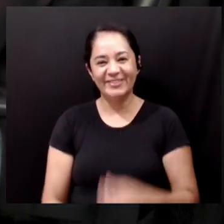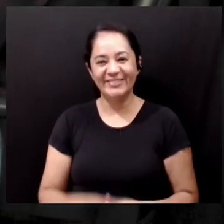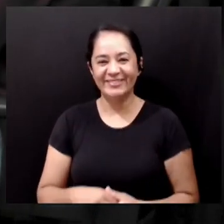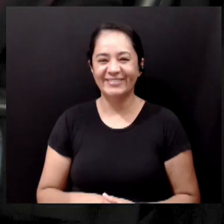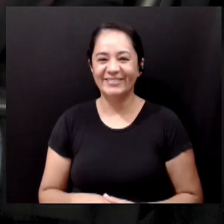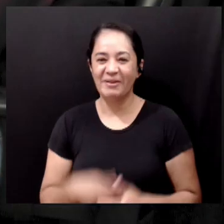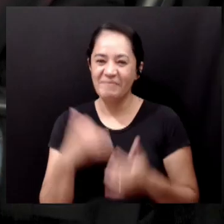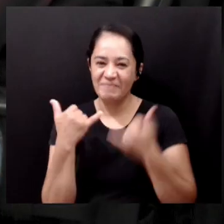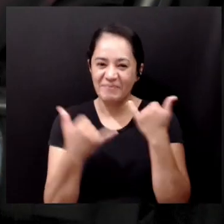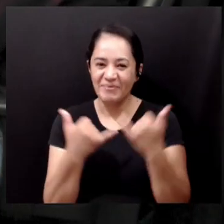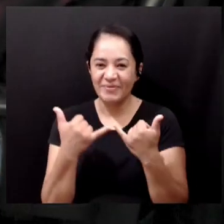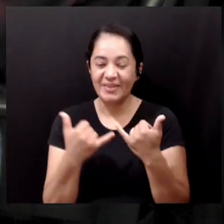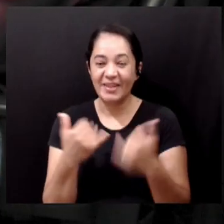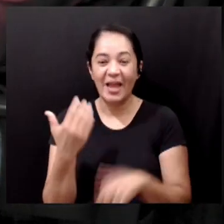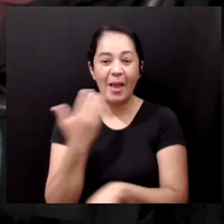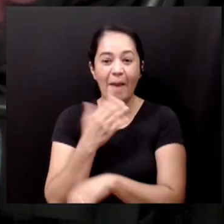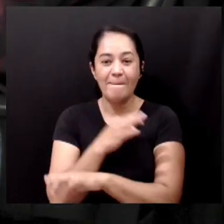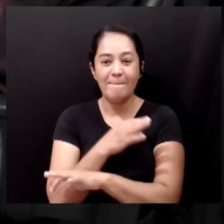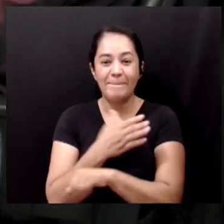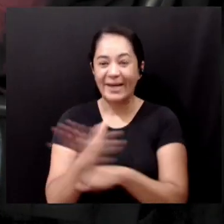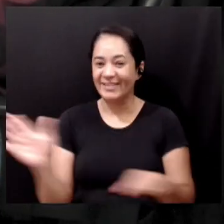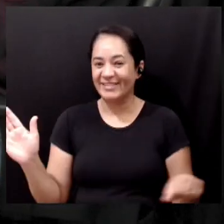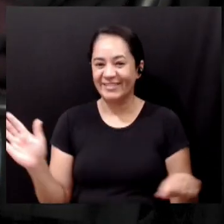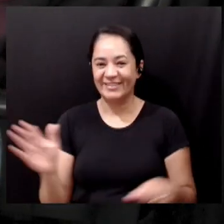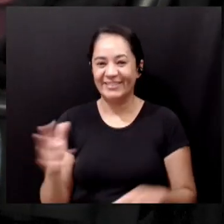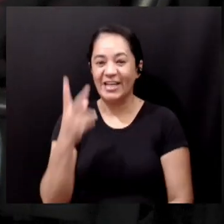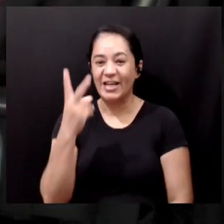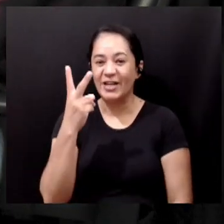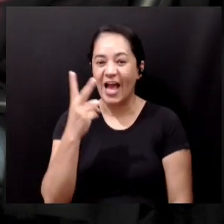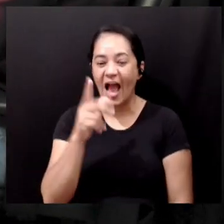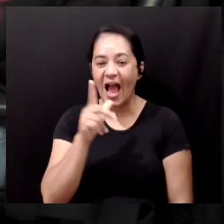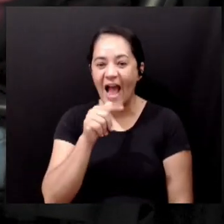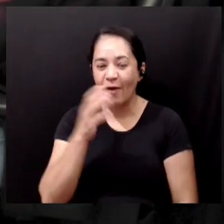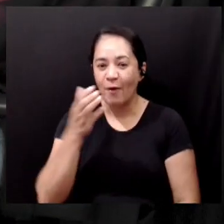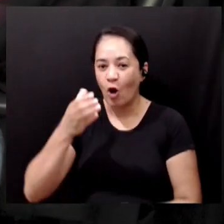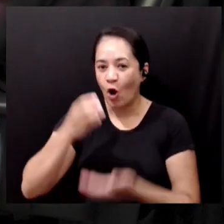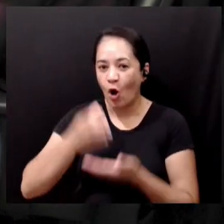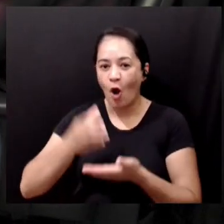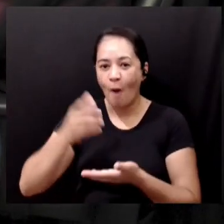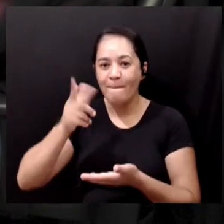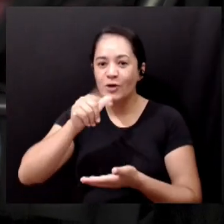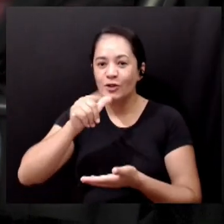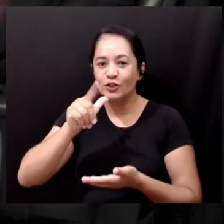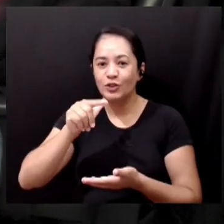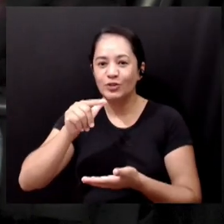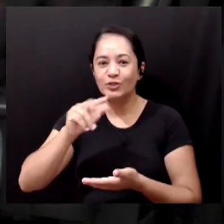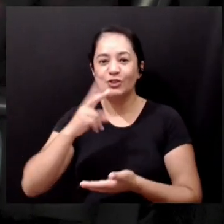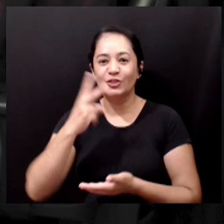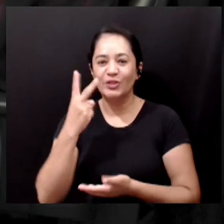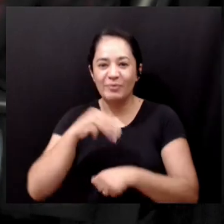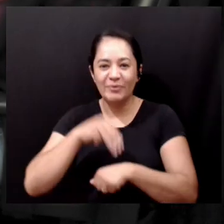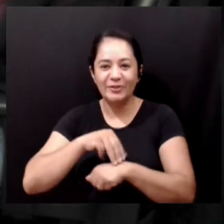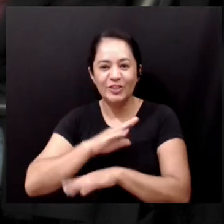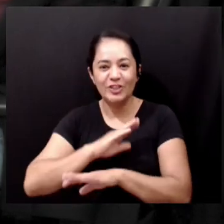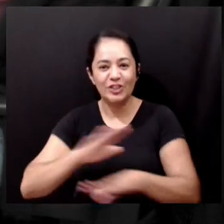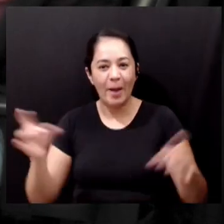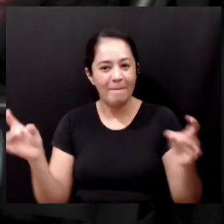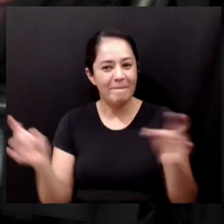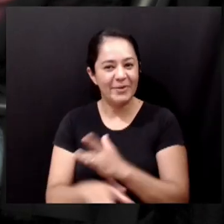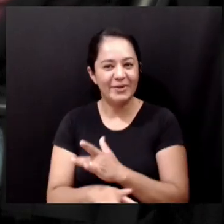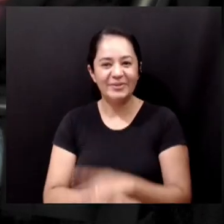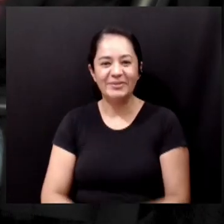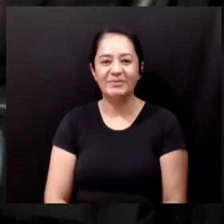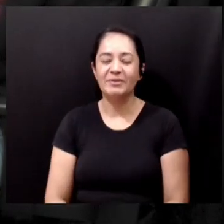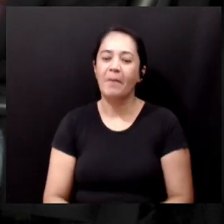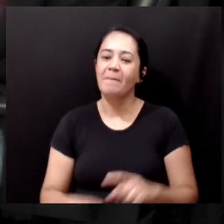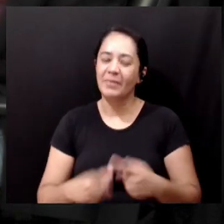do dia é essa: 2,5 copos de água numa panela e 3 minutos só a refeição tá pronta. Entendi, né? Disseram, olha... mas eu gosto de me